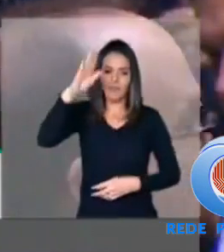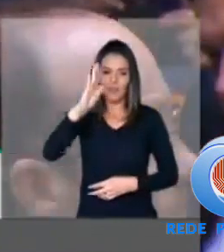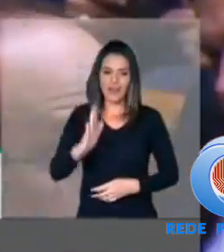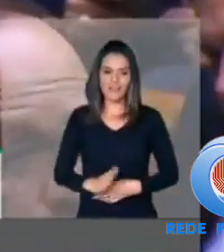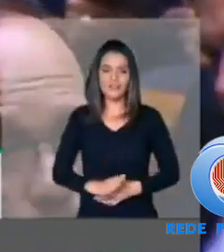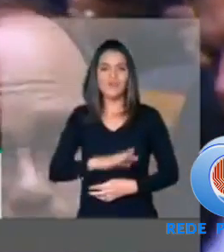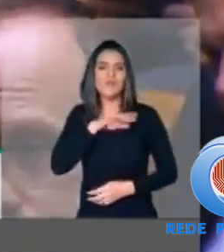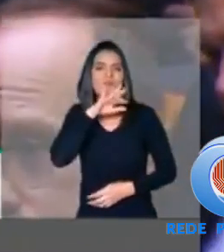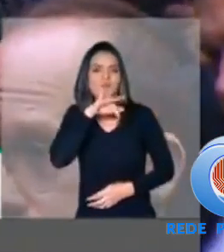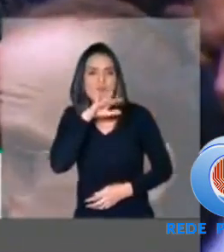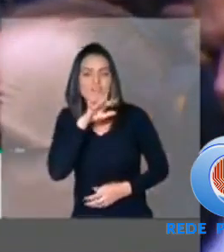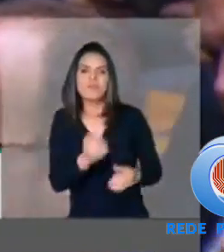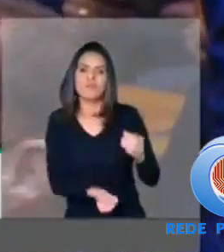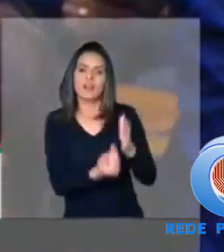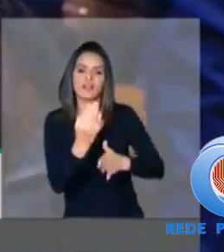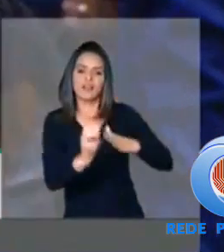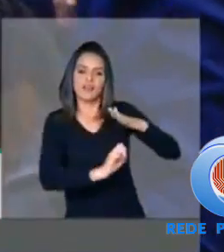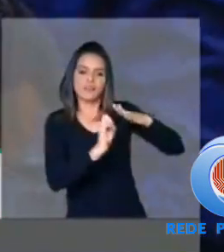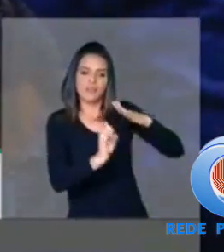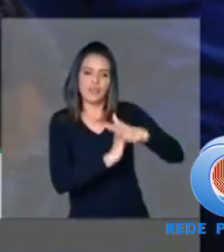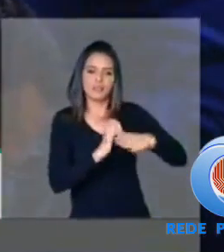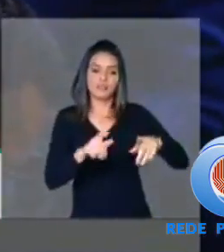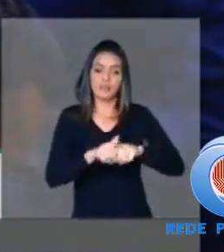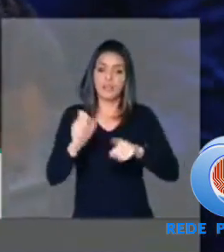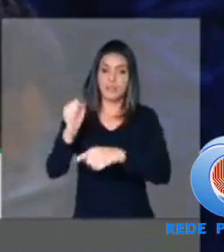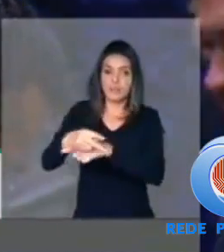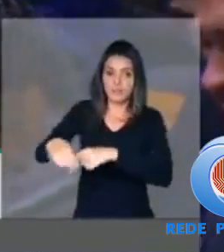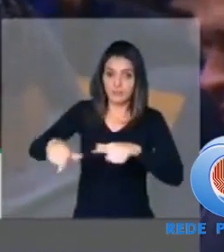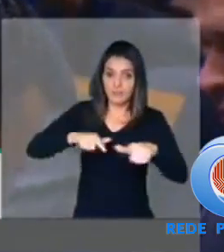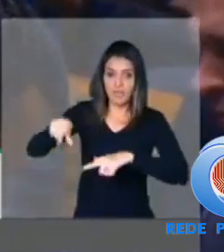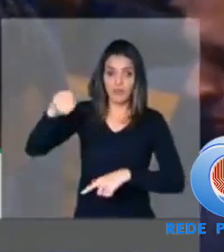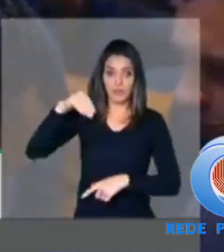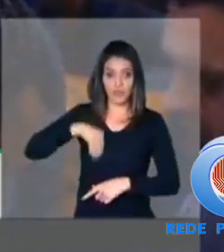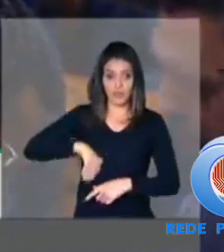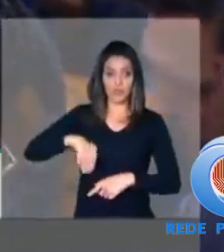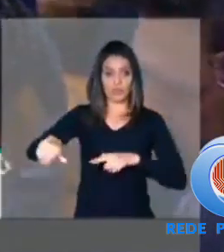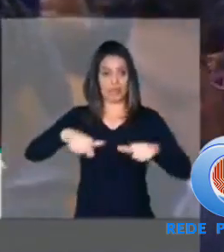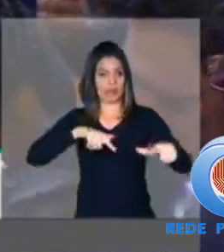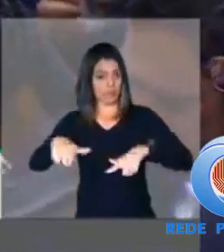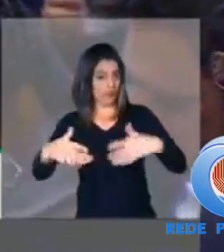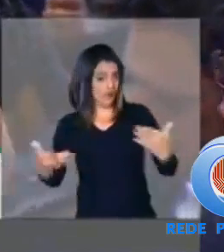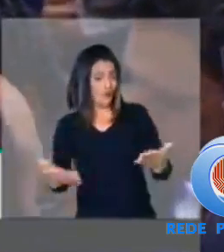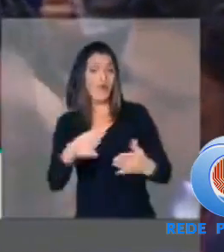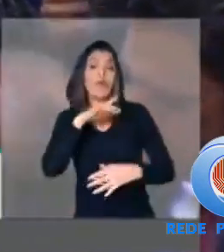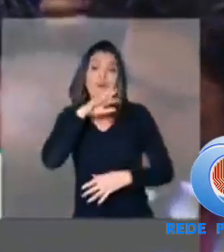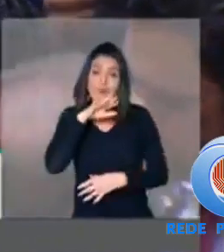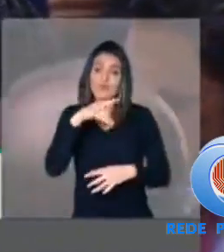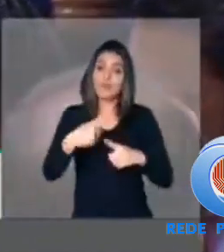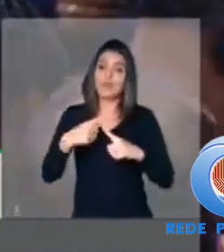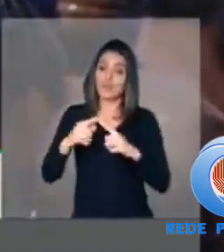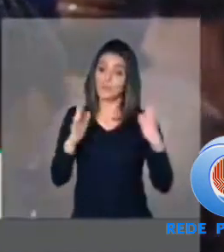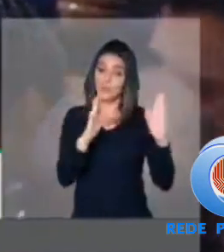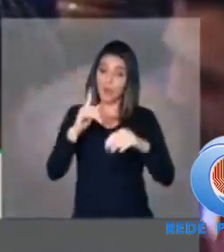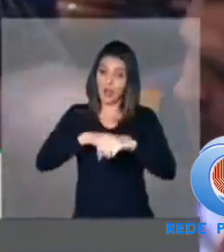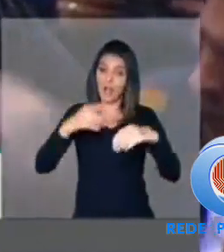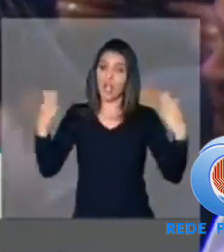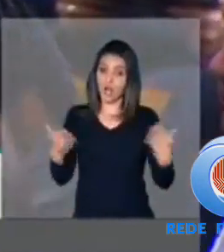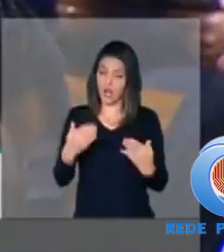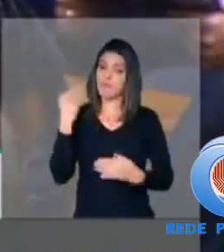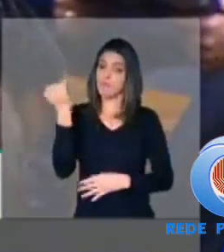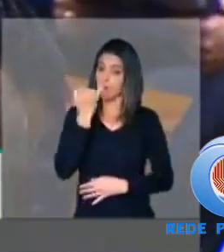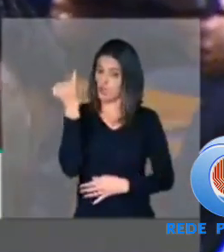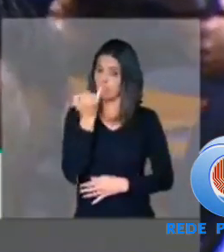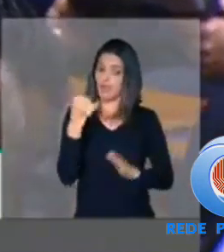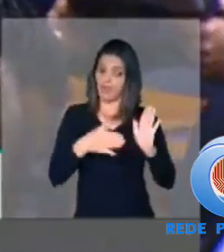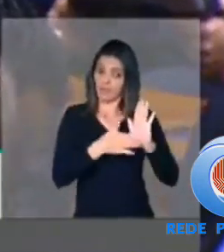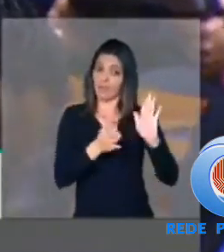ao empreendimento e hostil ao emprego e ao trabalho. Vem num momento em que não dá mais para adiar.